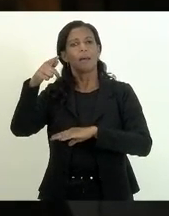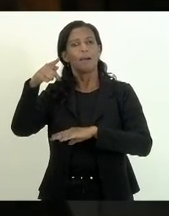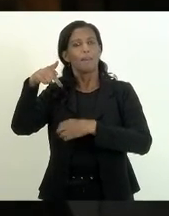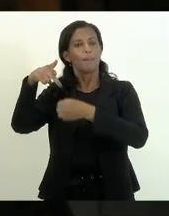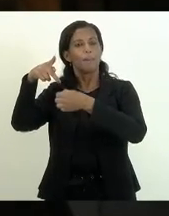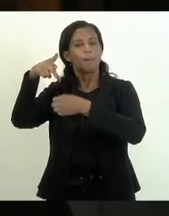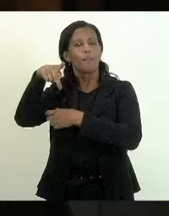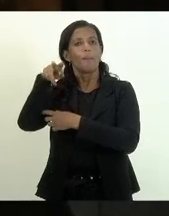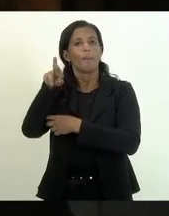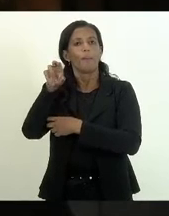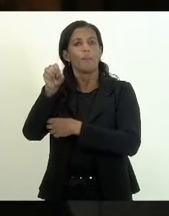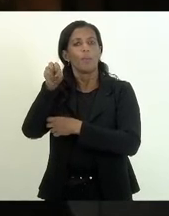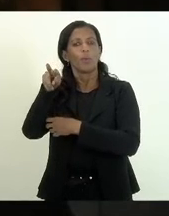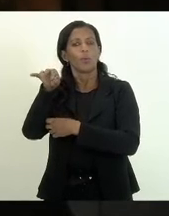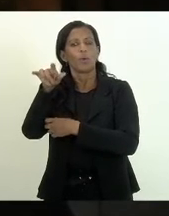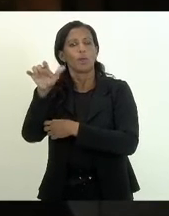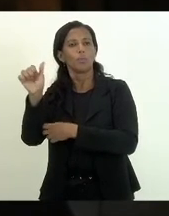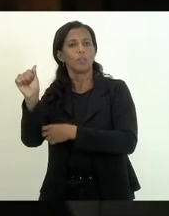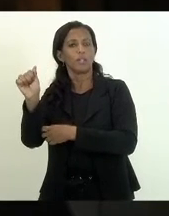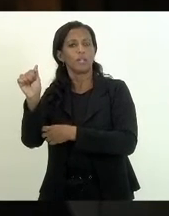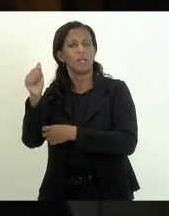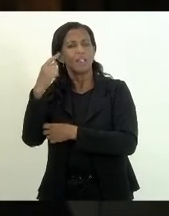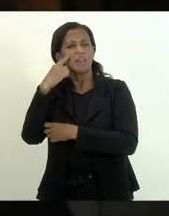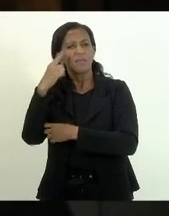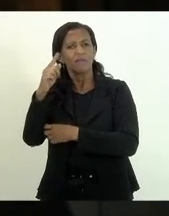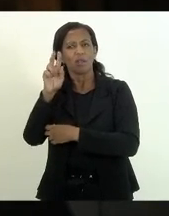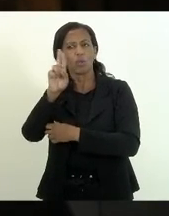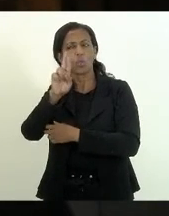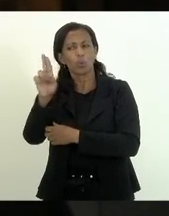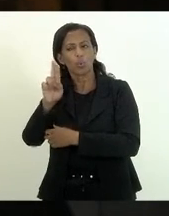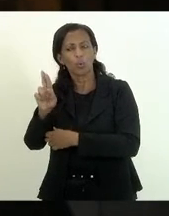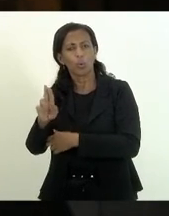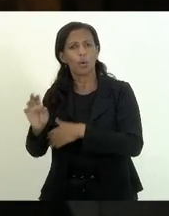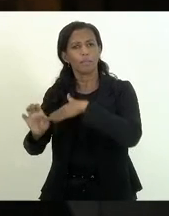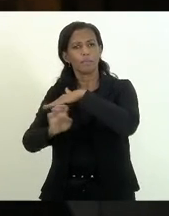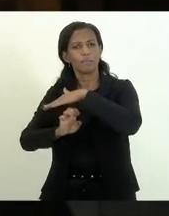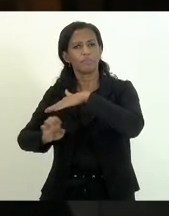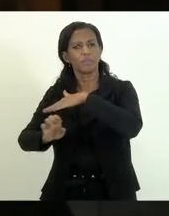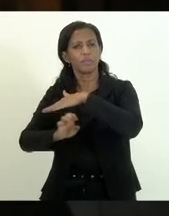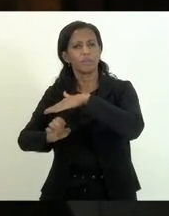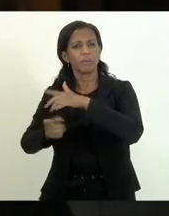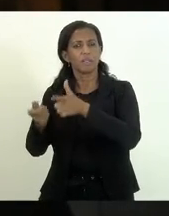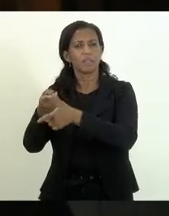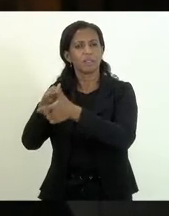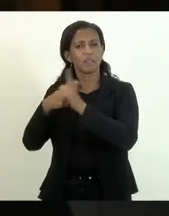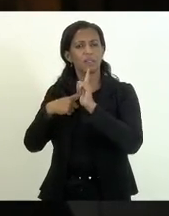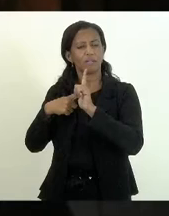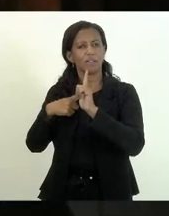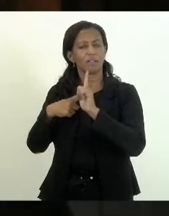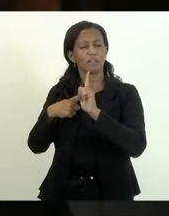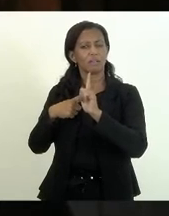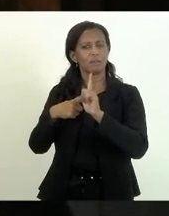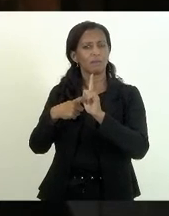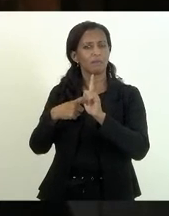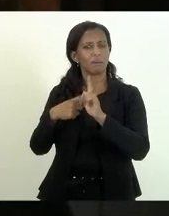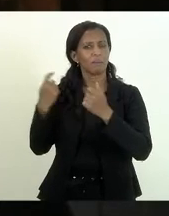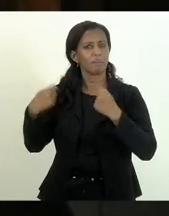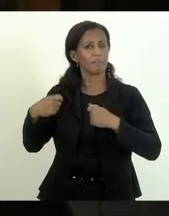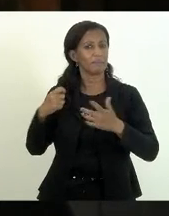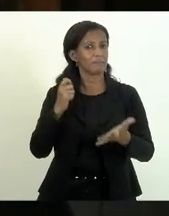e buscar os 100 maiores devedores da dívida ativa dos quais